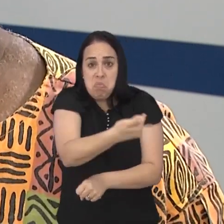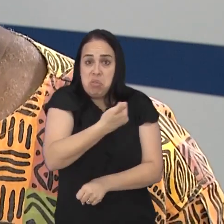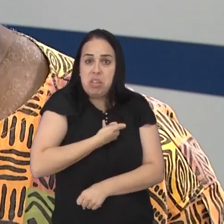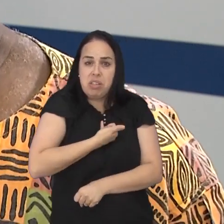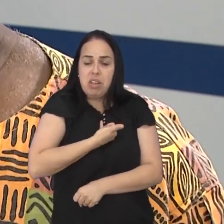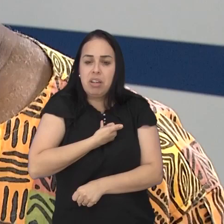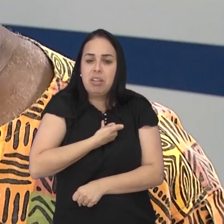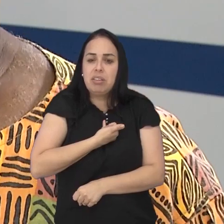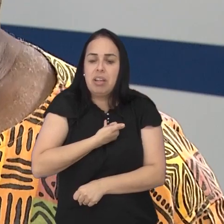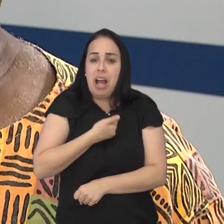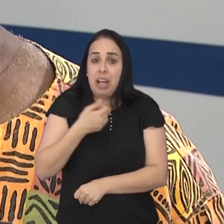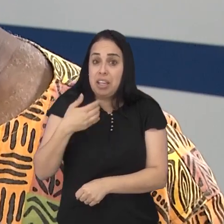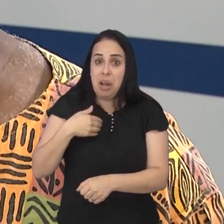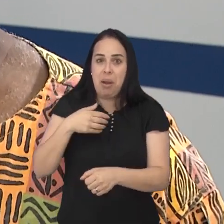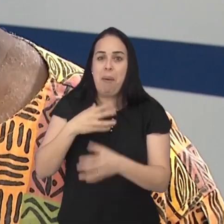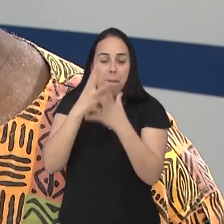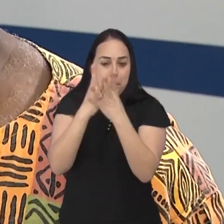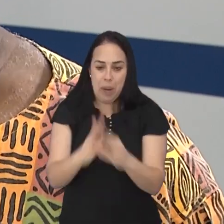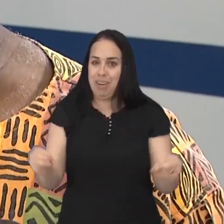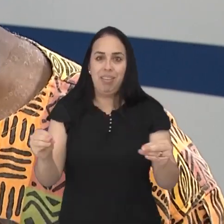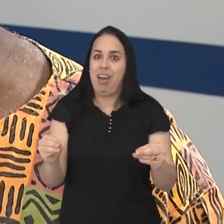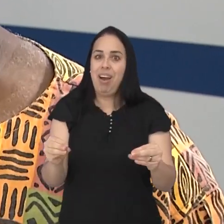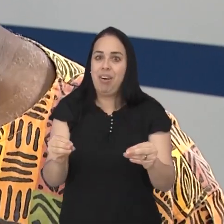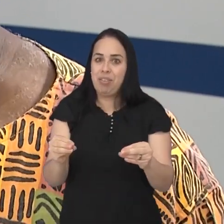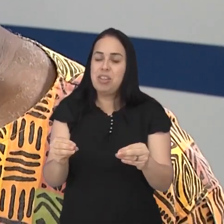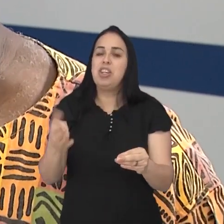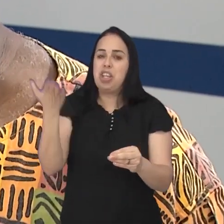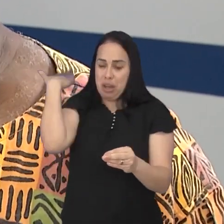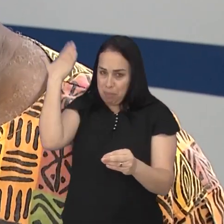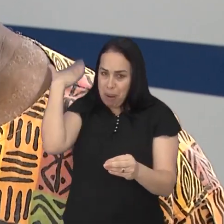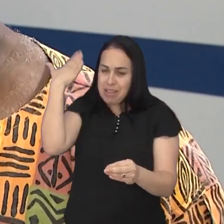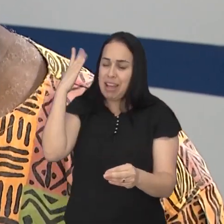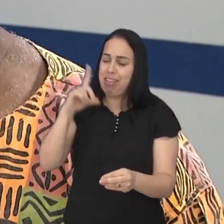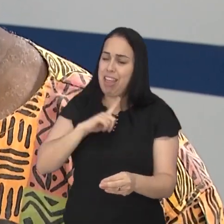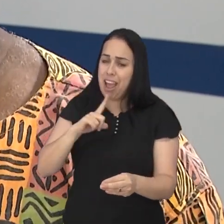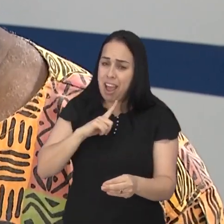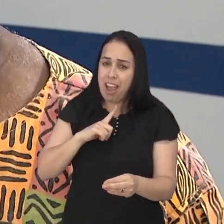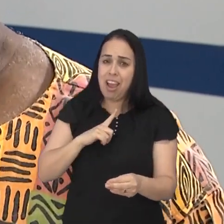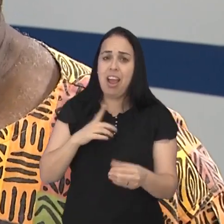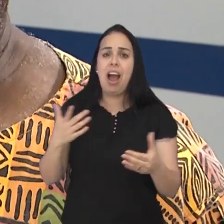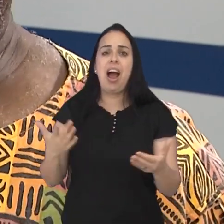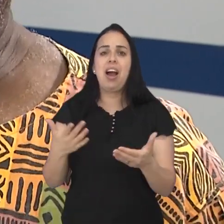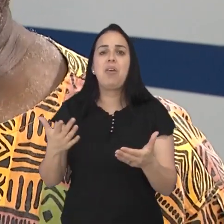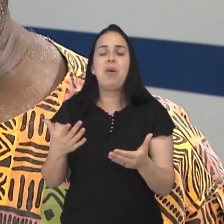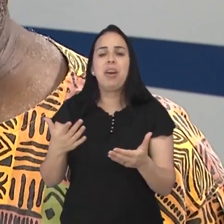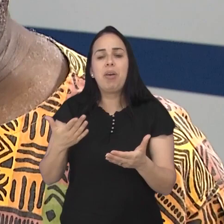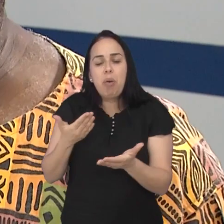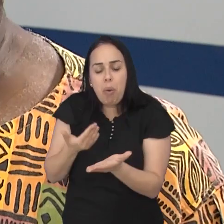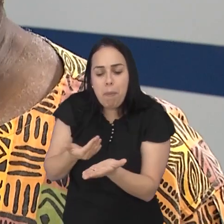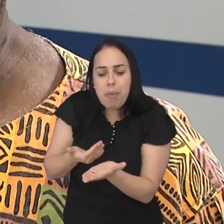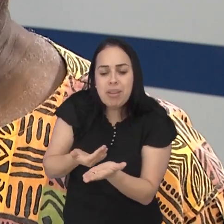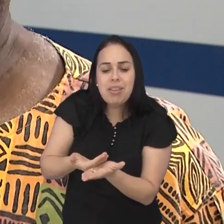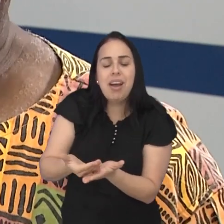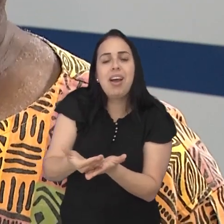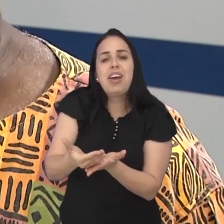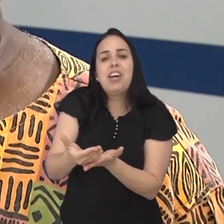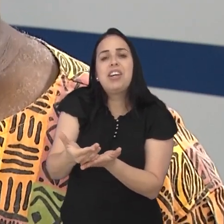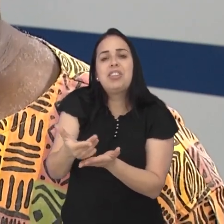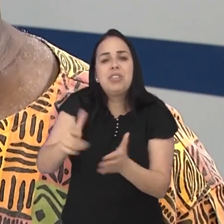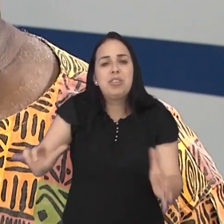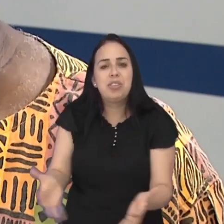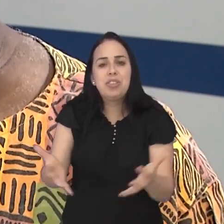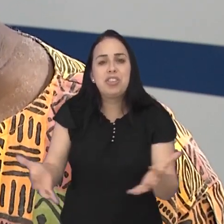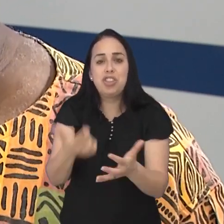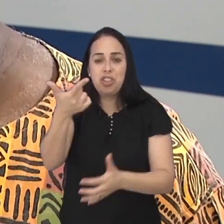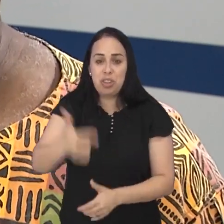o negócio o jongo aqui não morreu, já teve jongo em São José dos Campos, o que tem que fazer é só Praça Brasa e fazer voltar